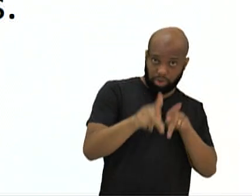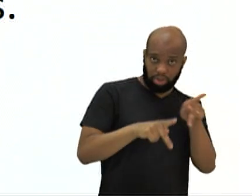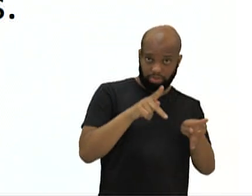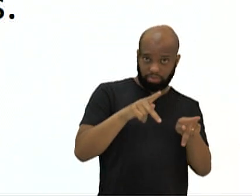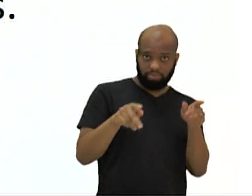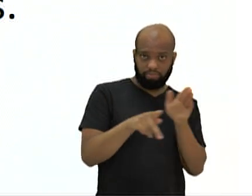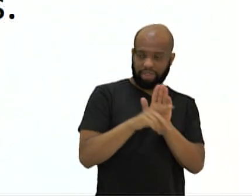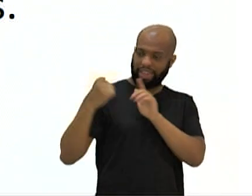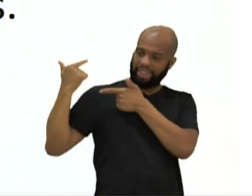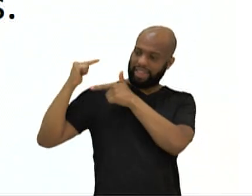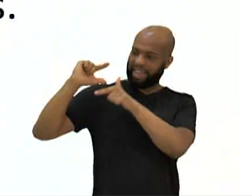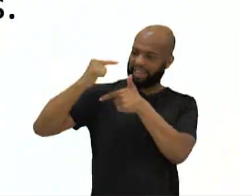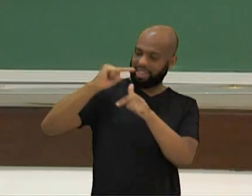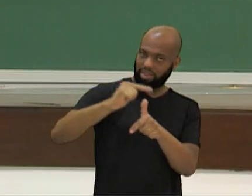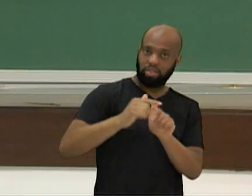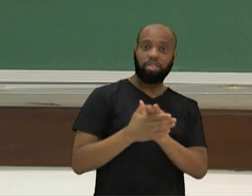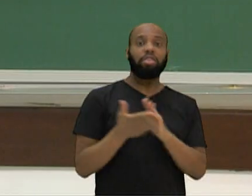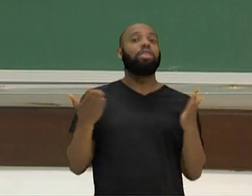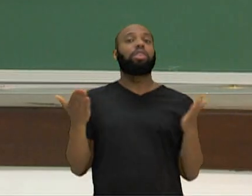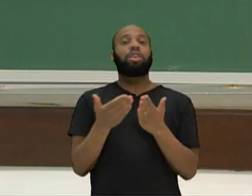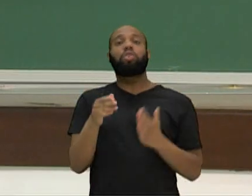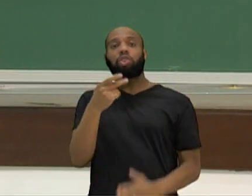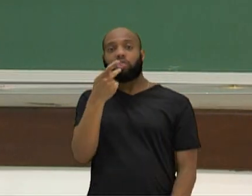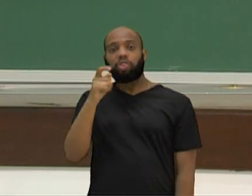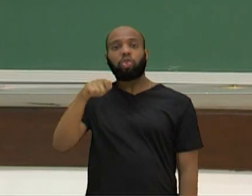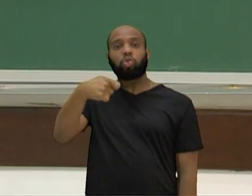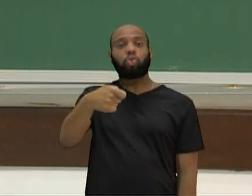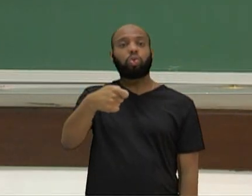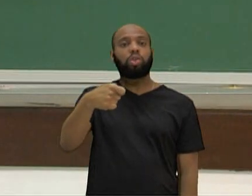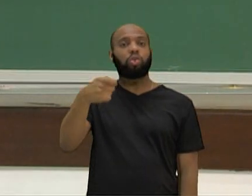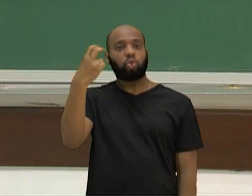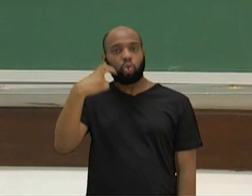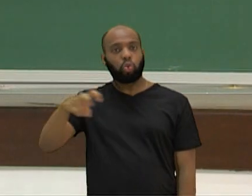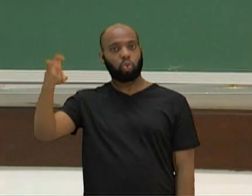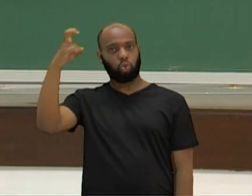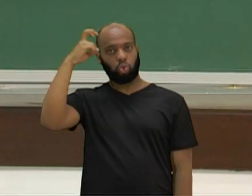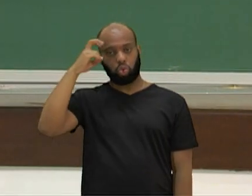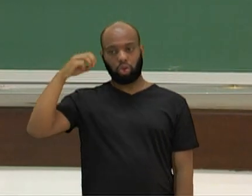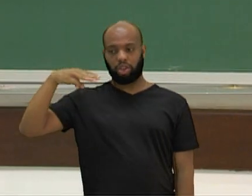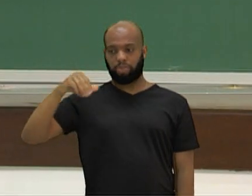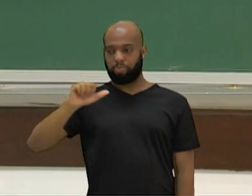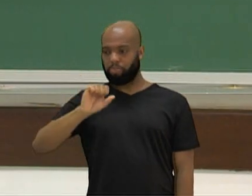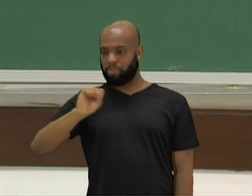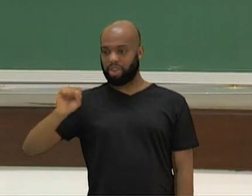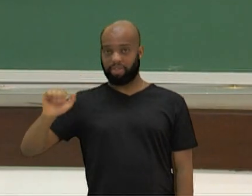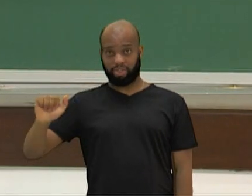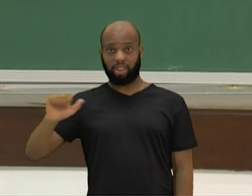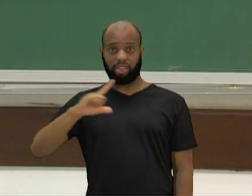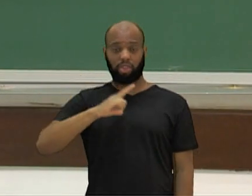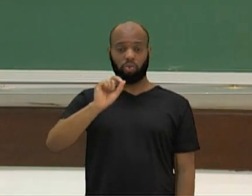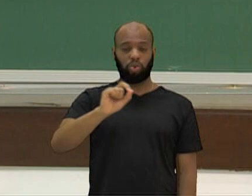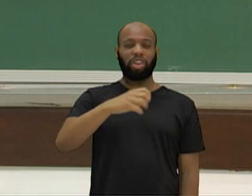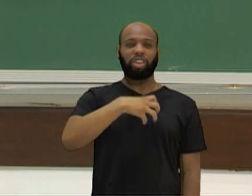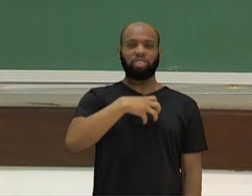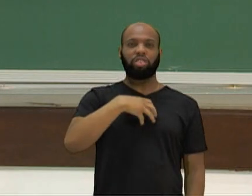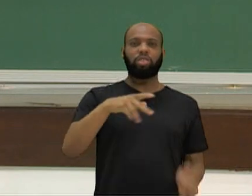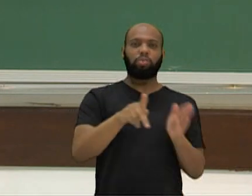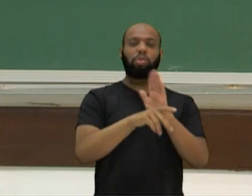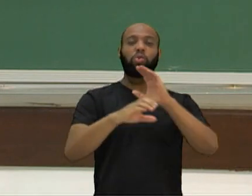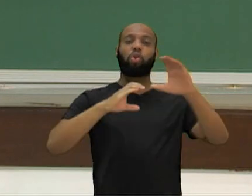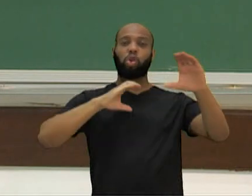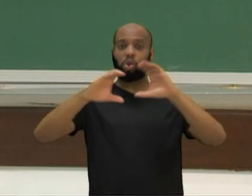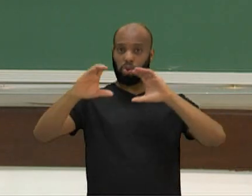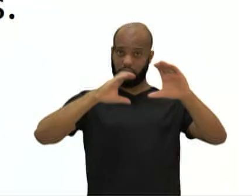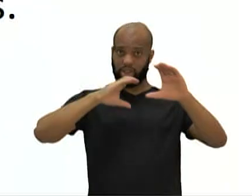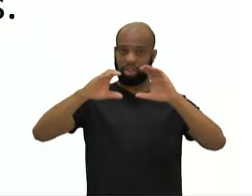cultura tradições. E agora a gente vai falar de uma cultura chamada cultura de massa. Ela é produzida pelos meios de comunicação